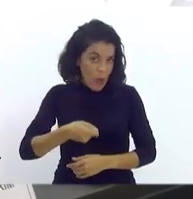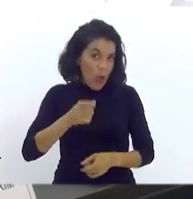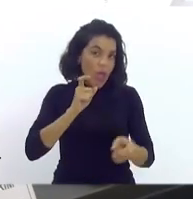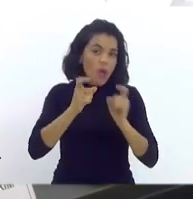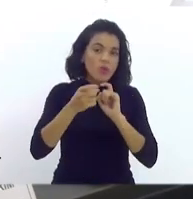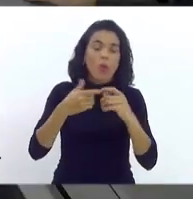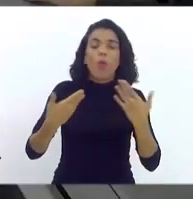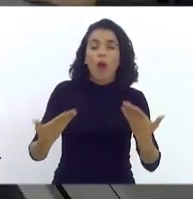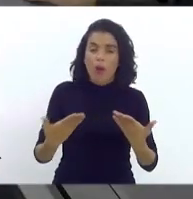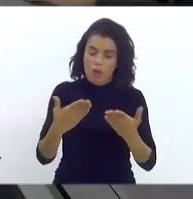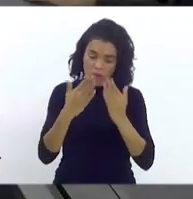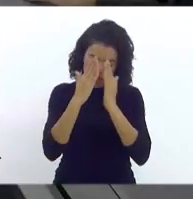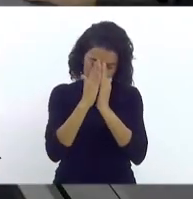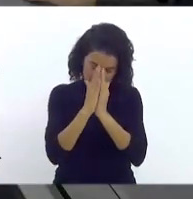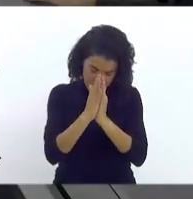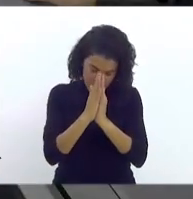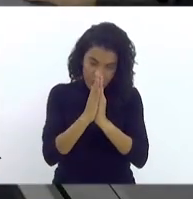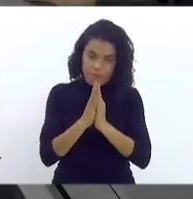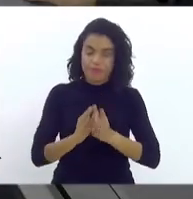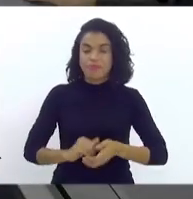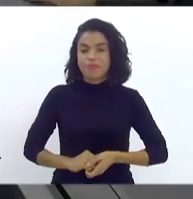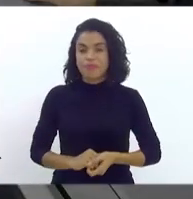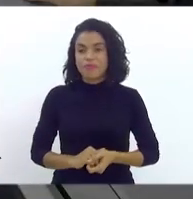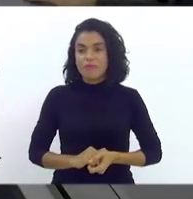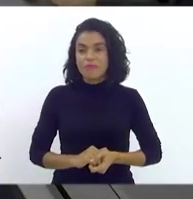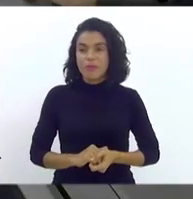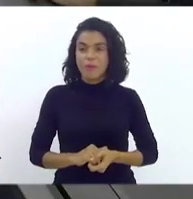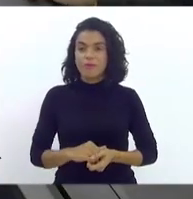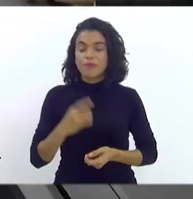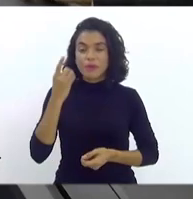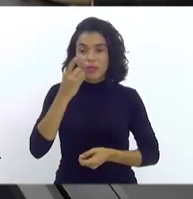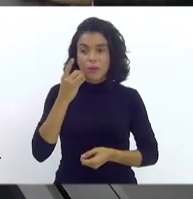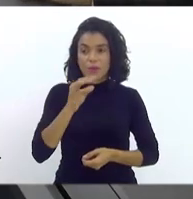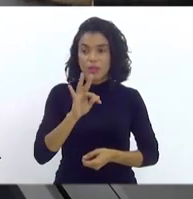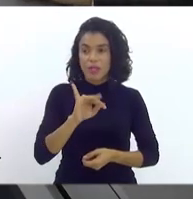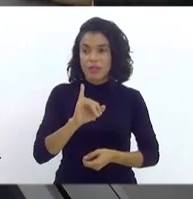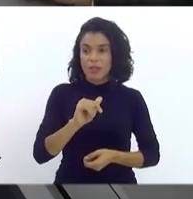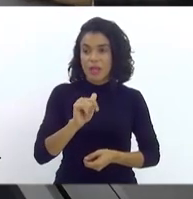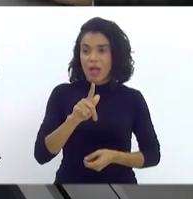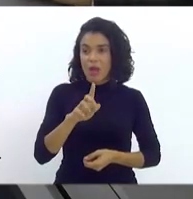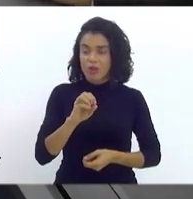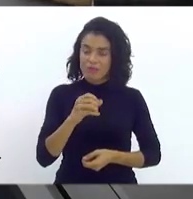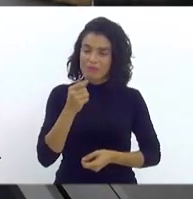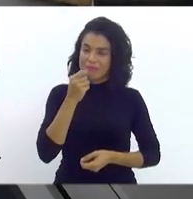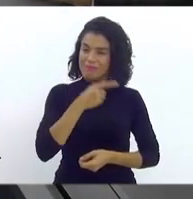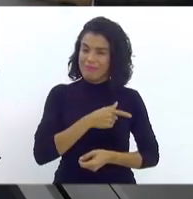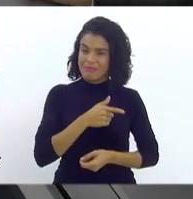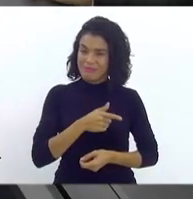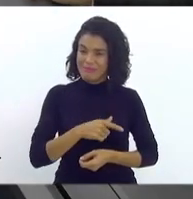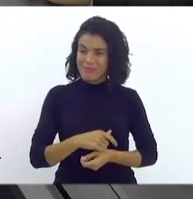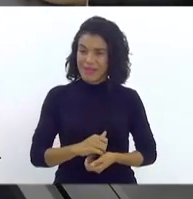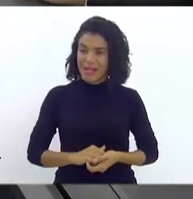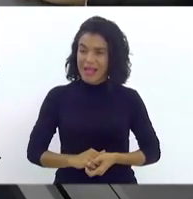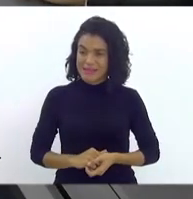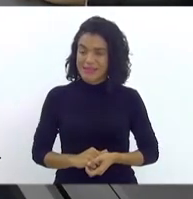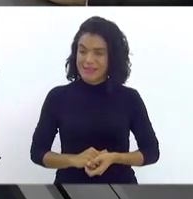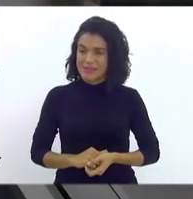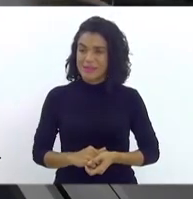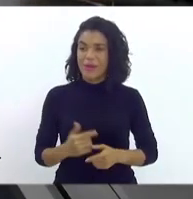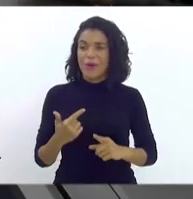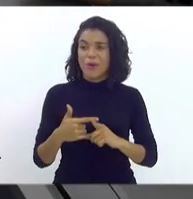lhe agradeço. Presidente, só uma pois não. Parte. Deputado Thiago. Só interromper. Engraçado que ela